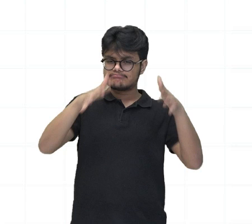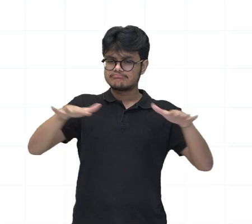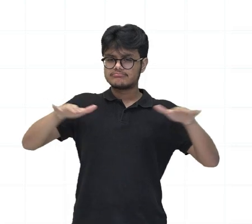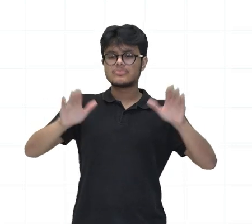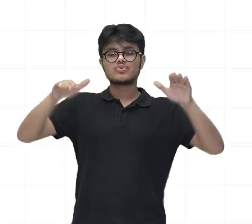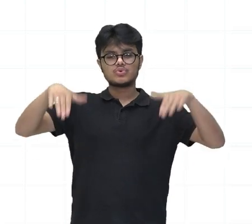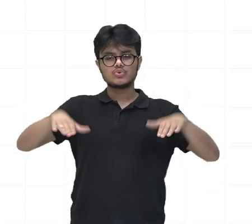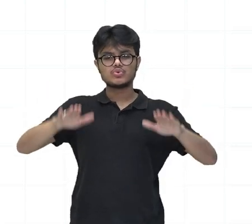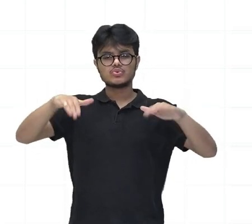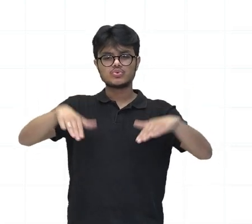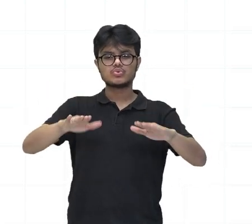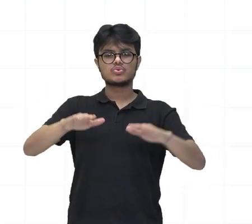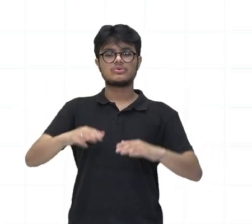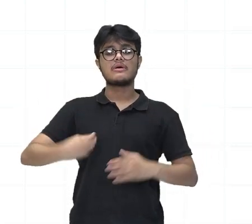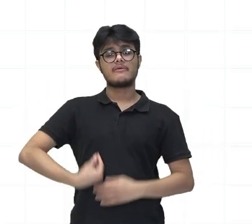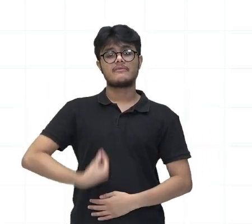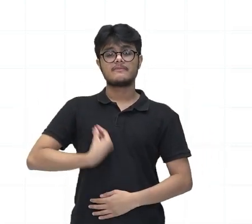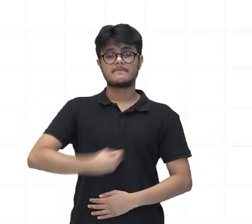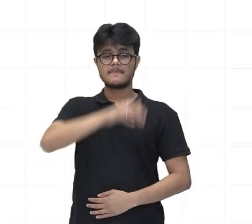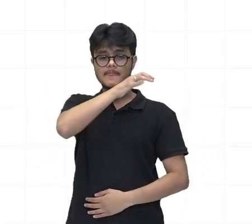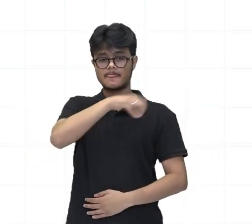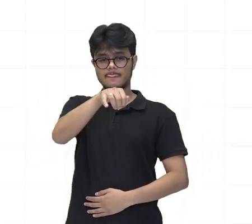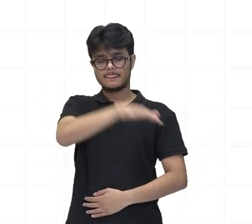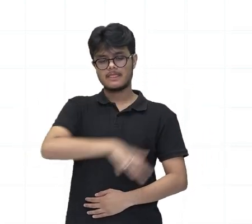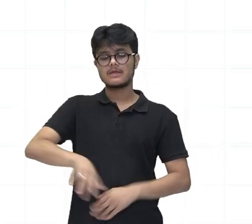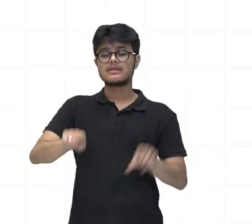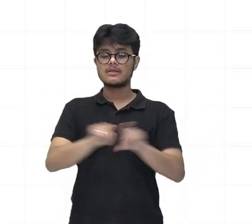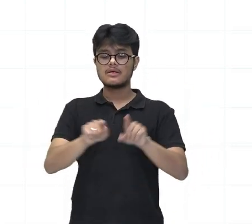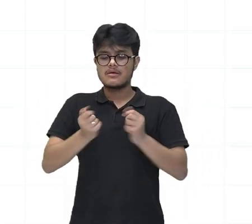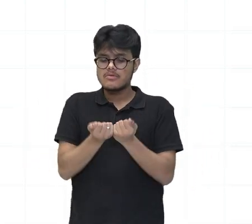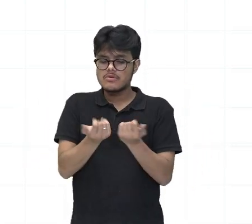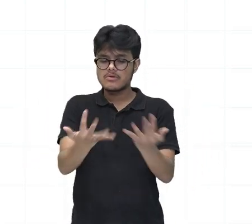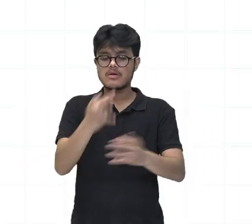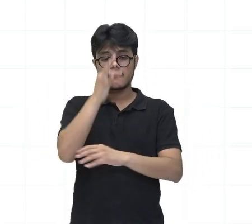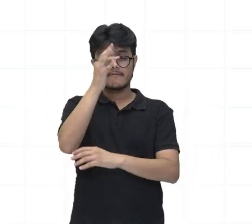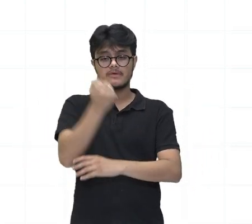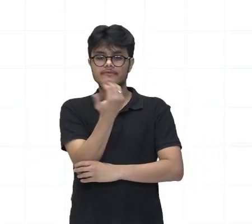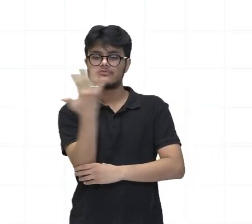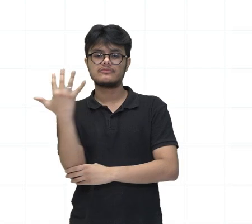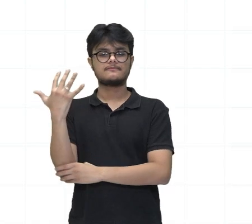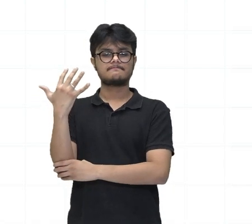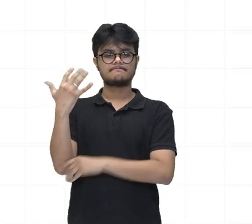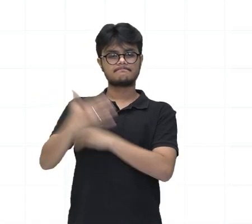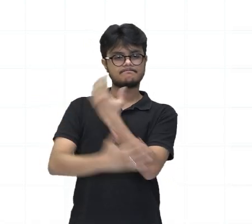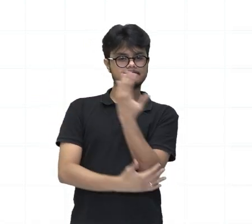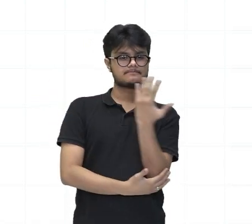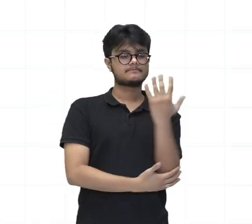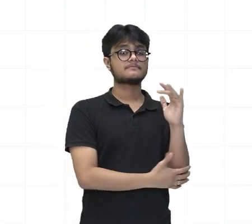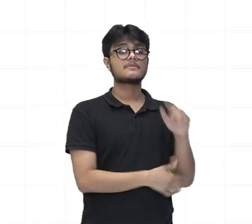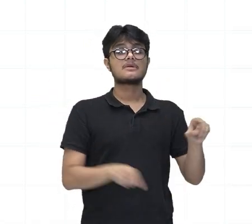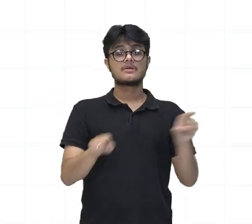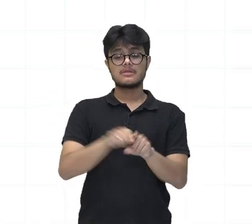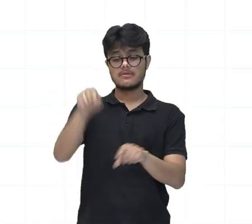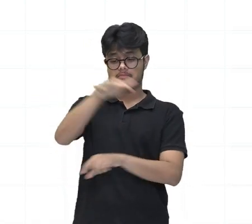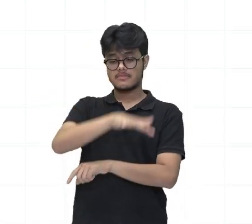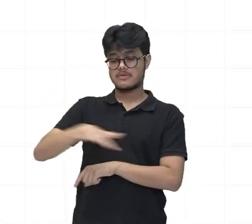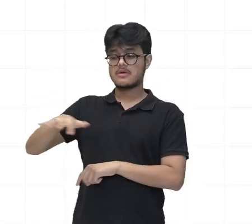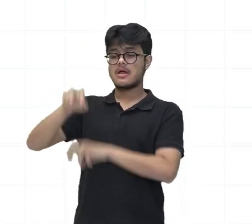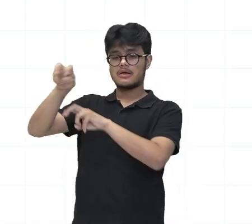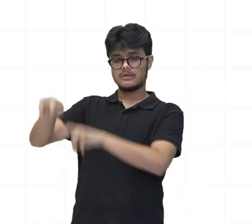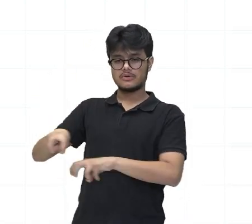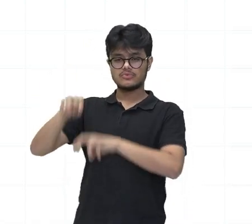vida marinha, convecções que ocorrem, né, correntes de convecção que influenciam na vegetação,